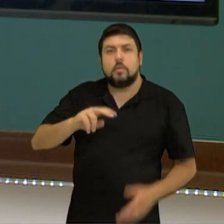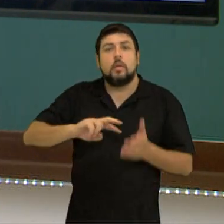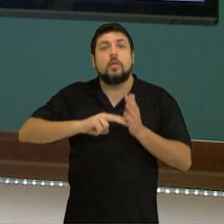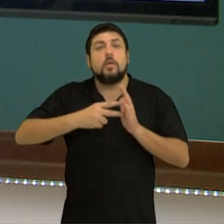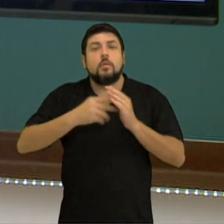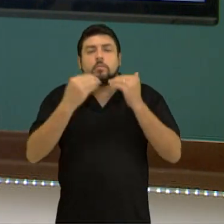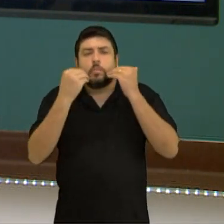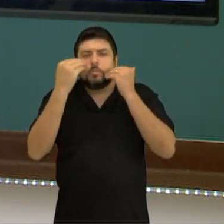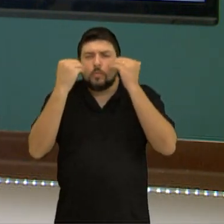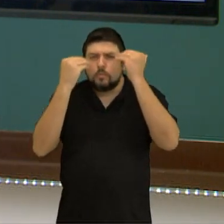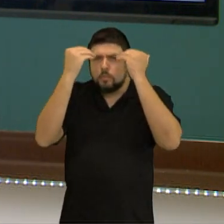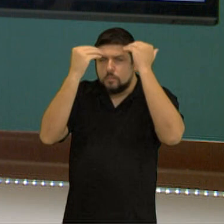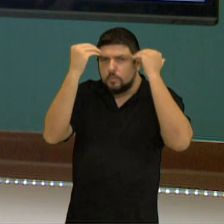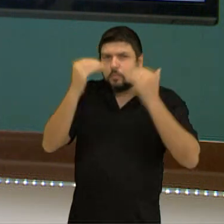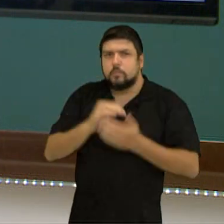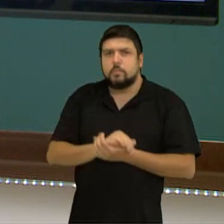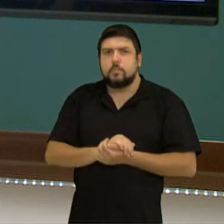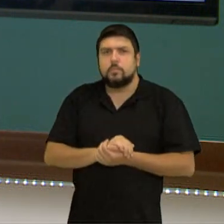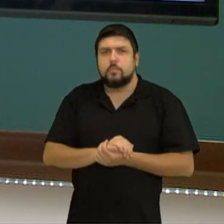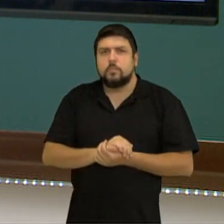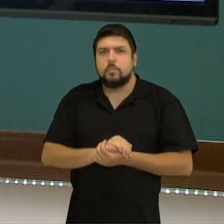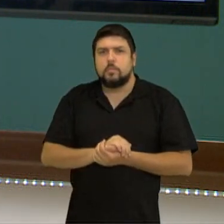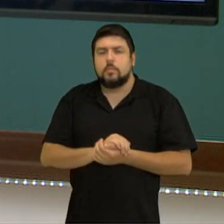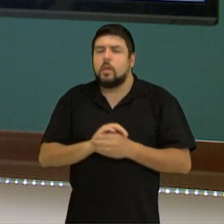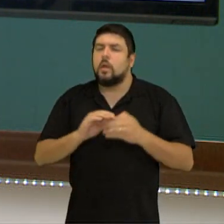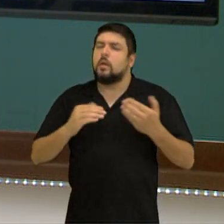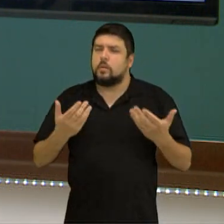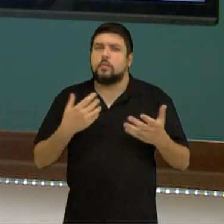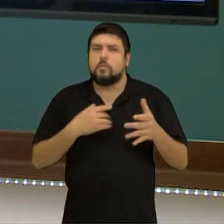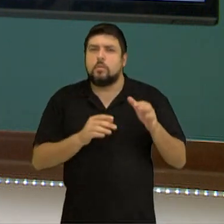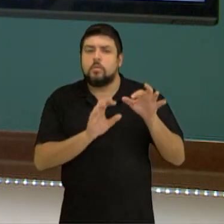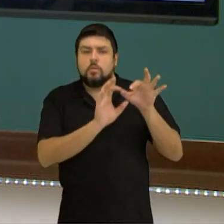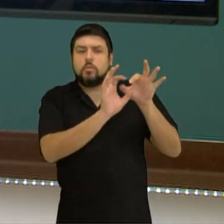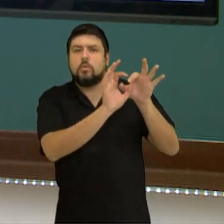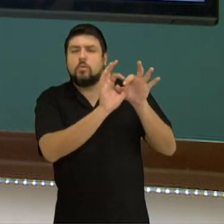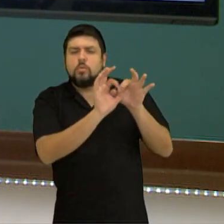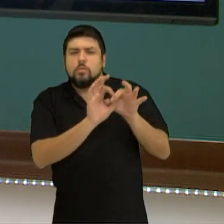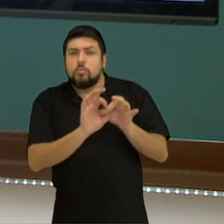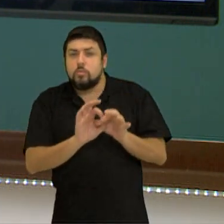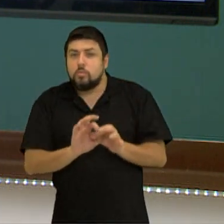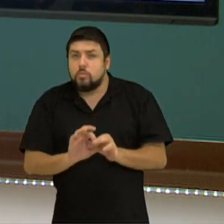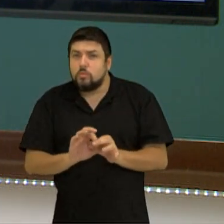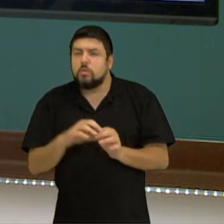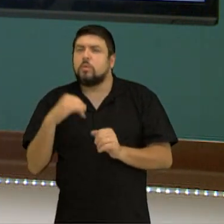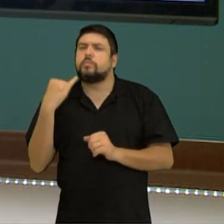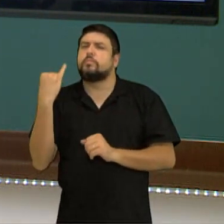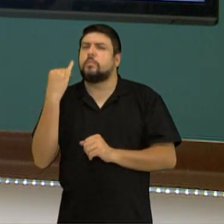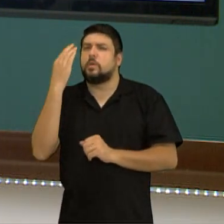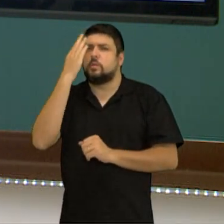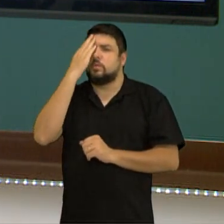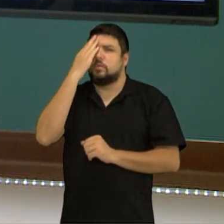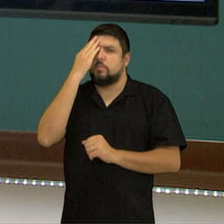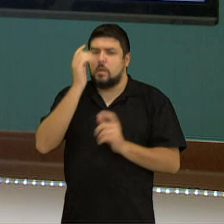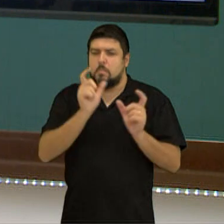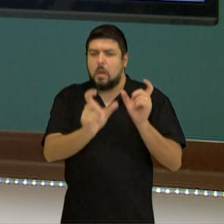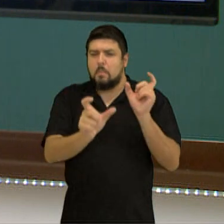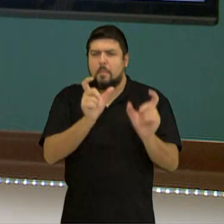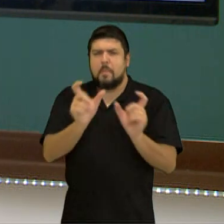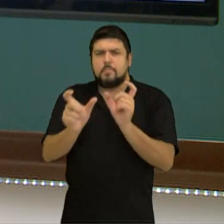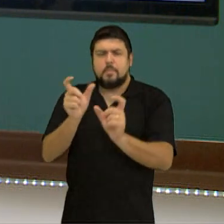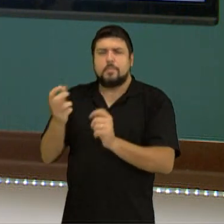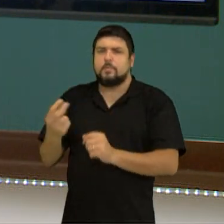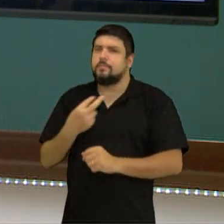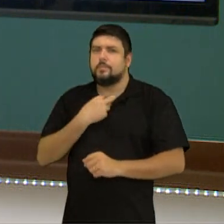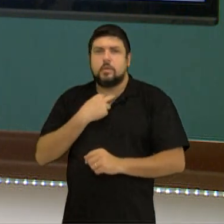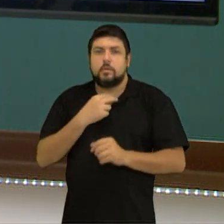Então, o contexto ele é muito mais importante do que se você tentar ficar decorando palavra por palavra, parte por parte,